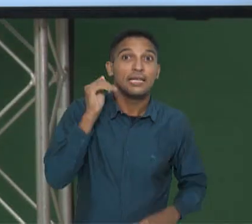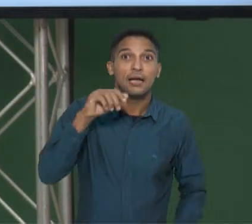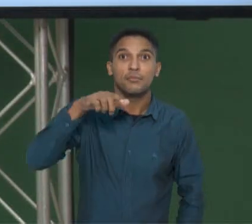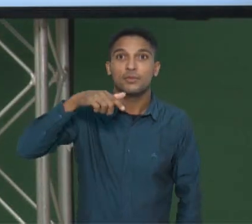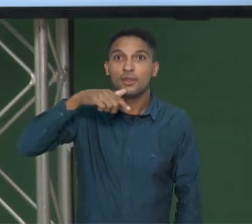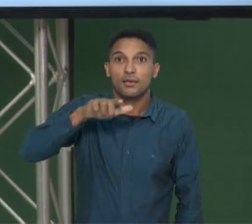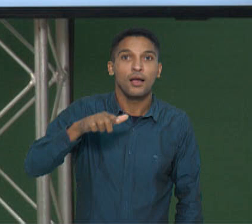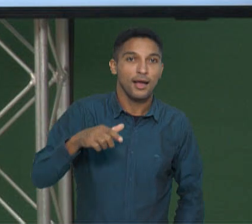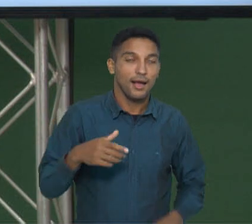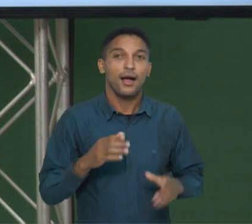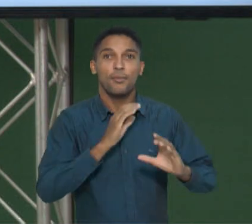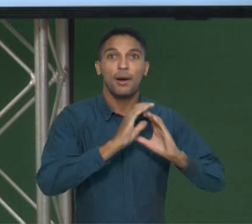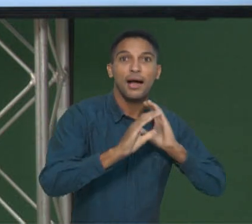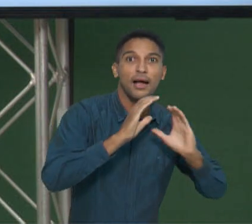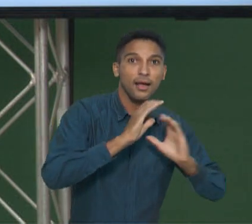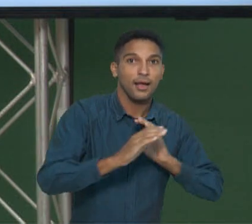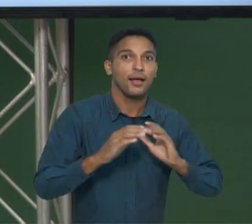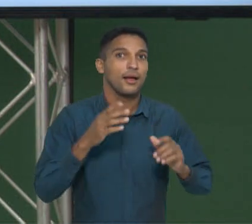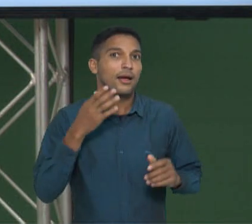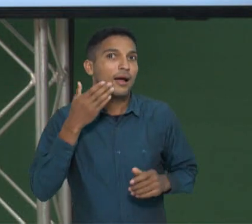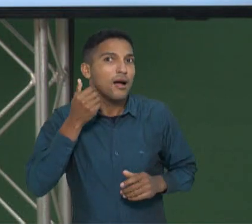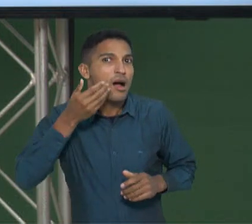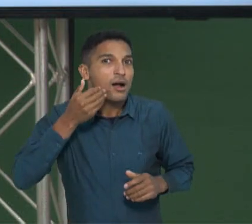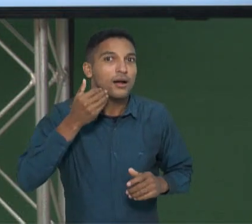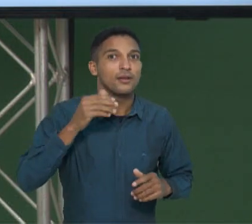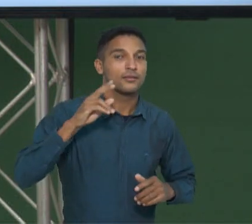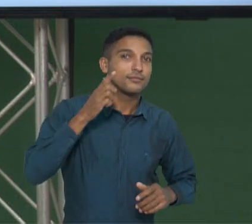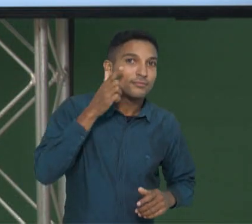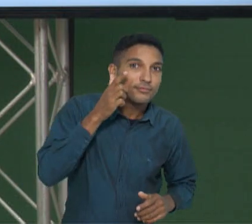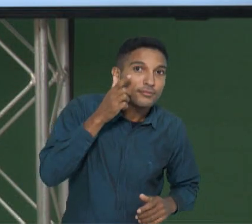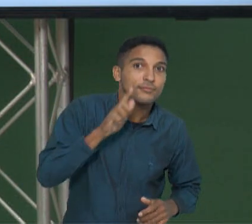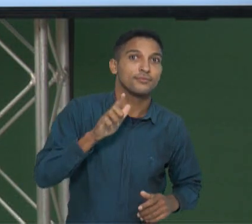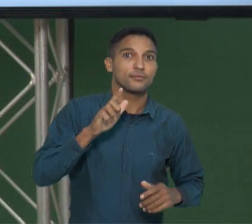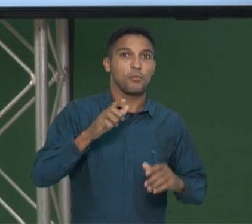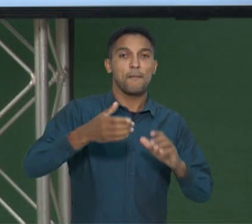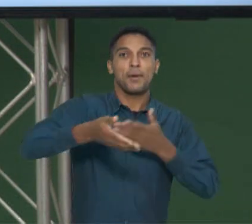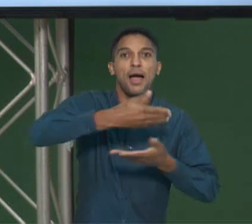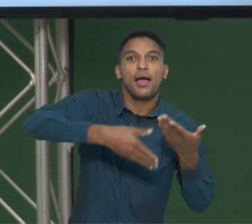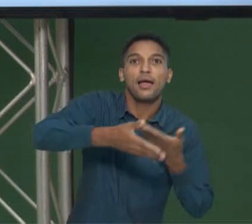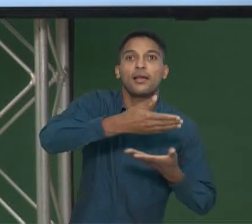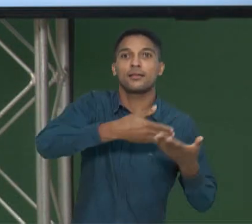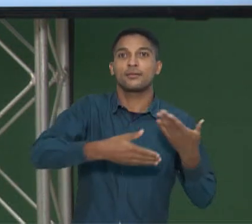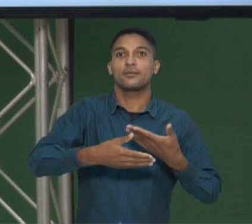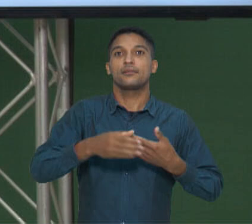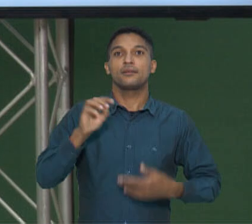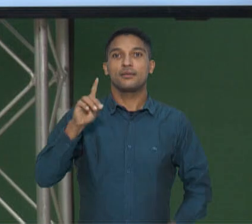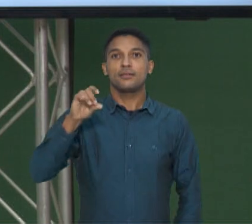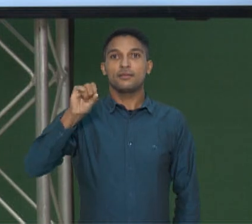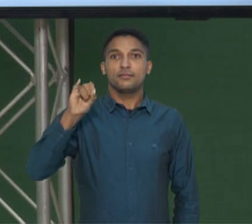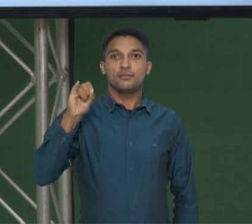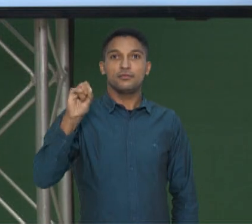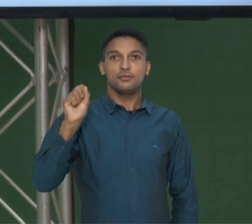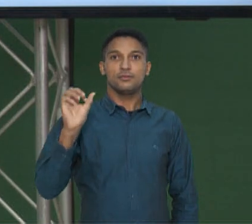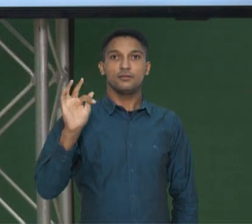A letra A estaria correto em outros contextos do verbo desfrutar. Ok?